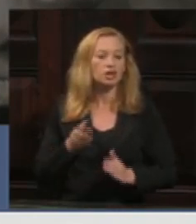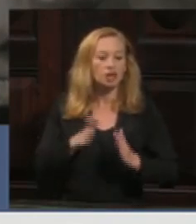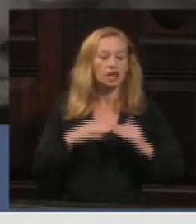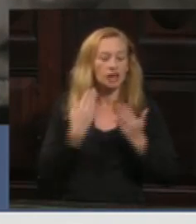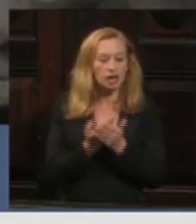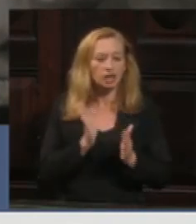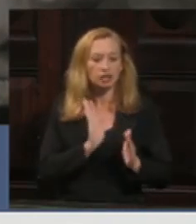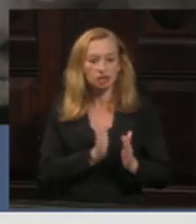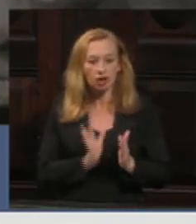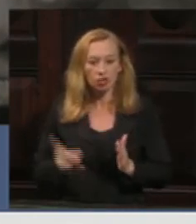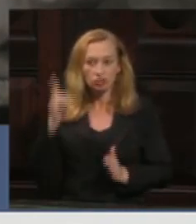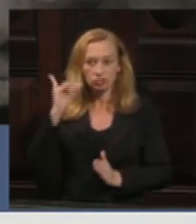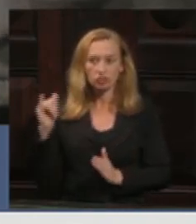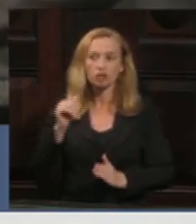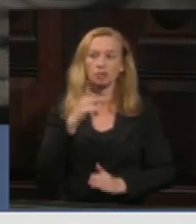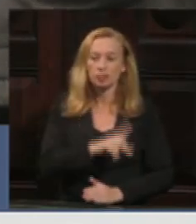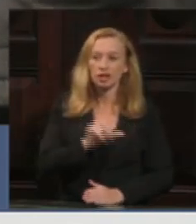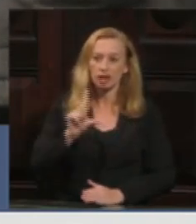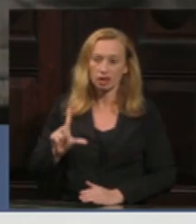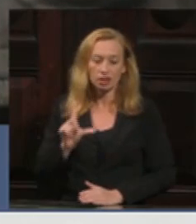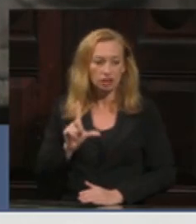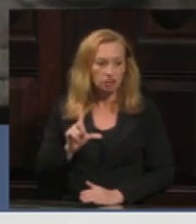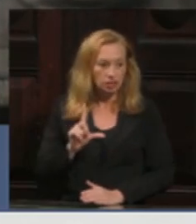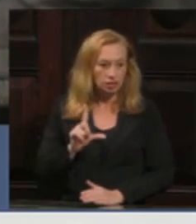a inclusão na ordem do dia do PL